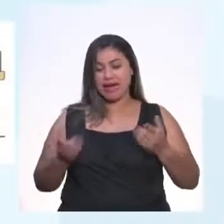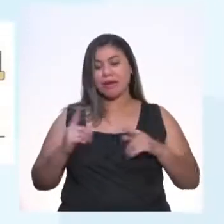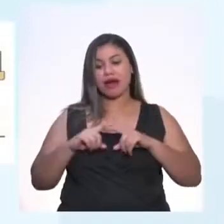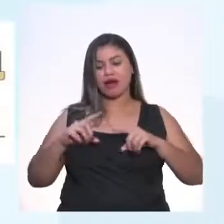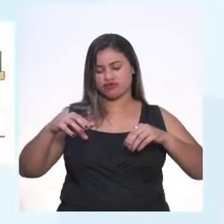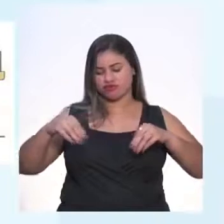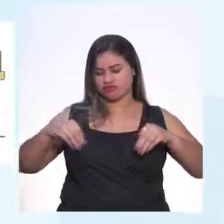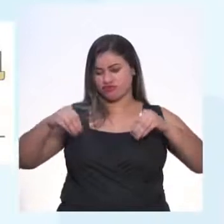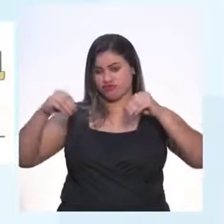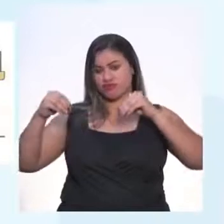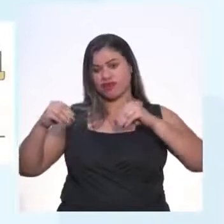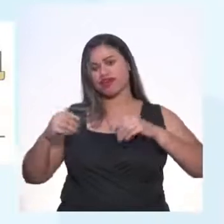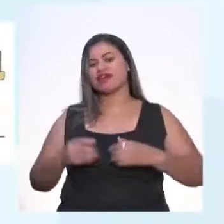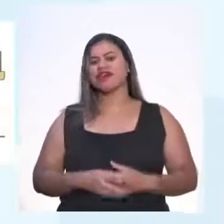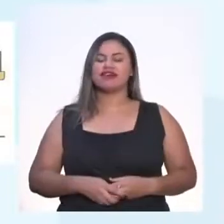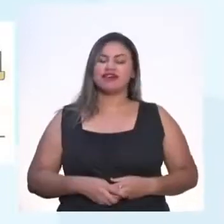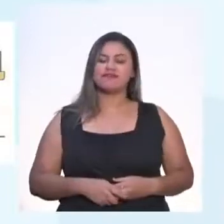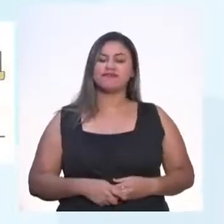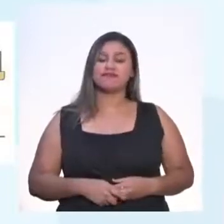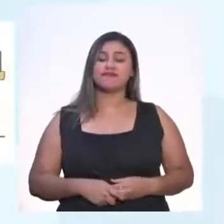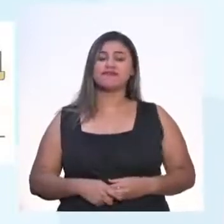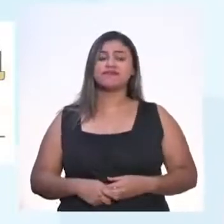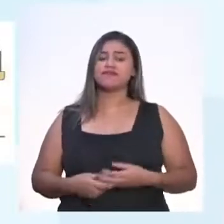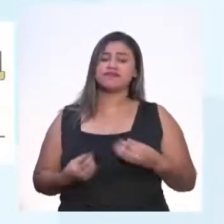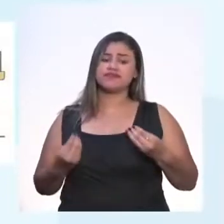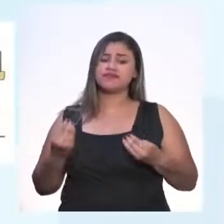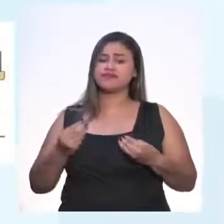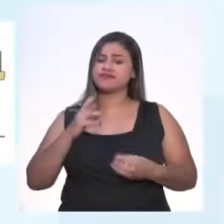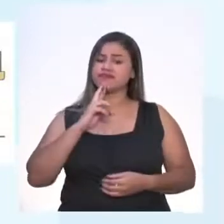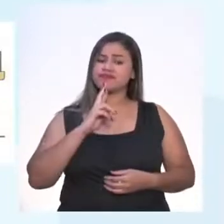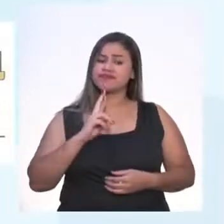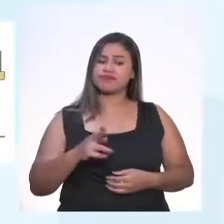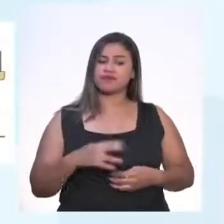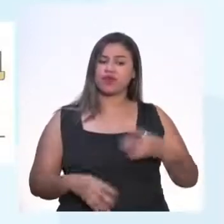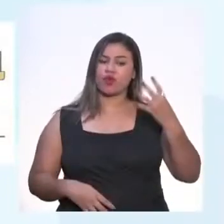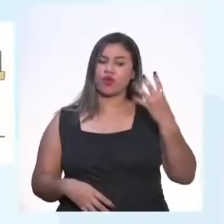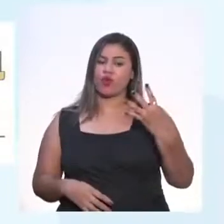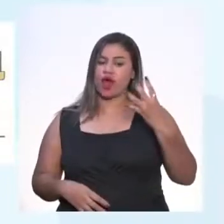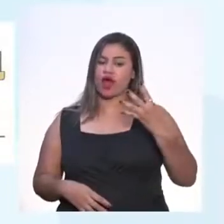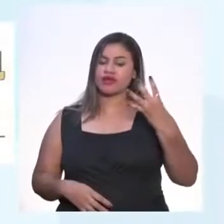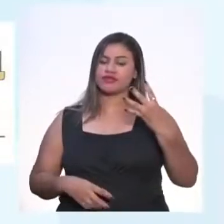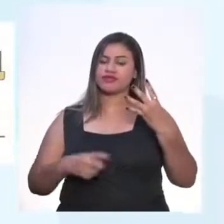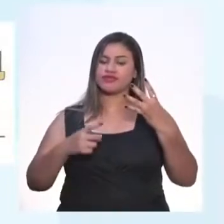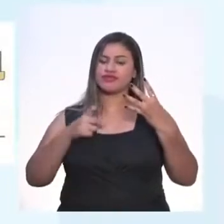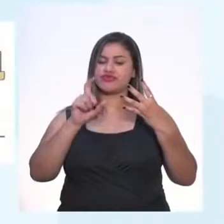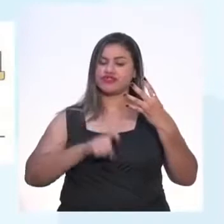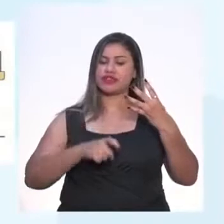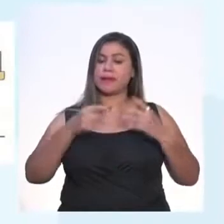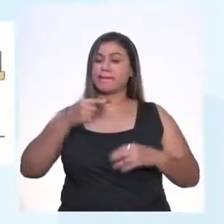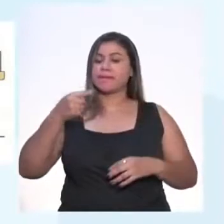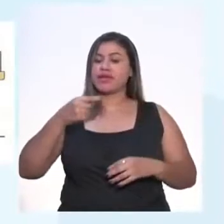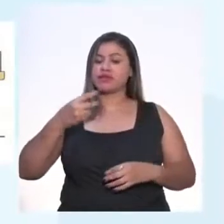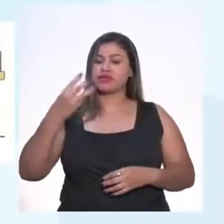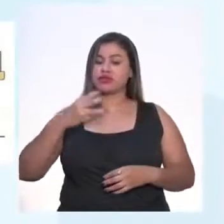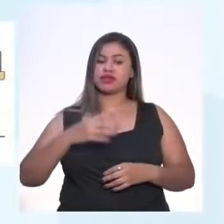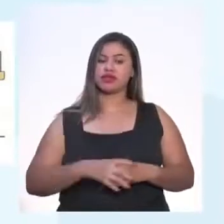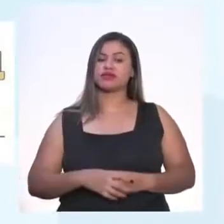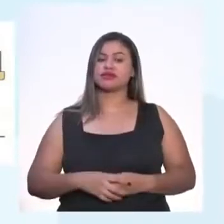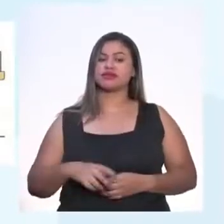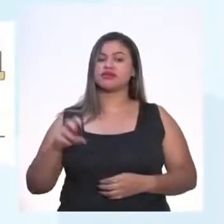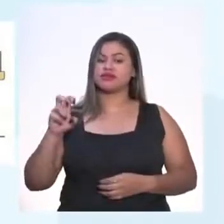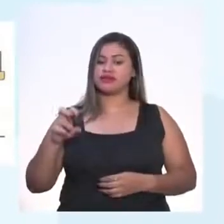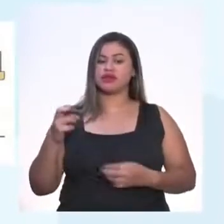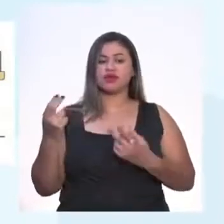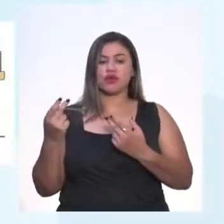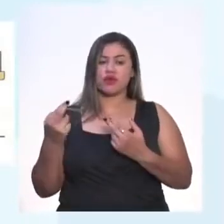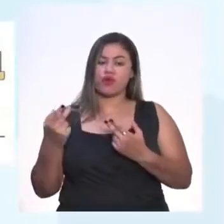Sim. Então, o que eu tenho aqui na resolução? Eu tenho que 4x menos 3, e esse 5, a mesma ideia.